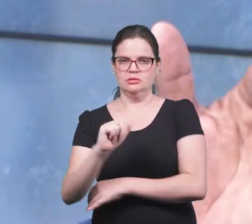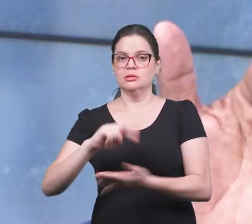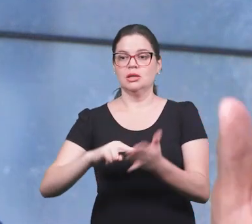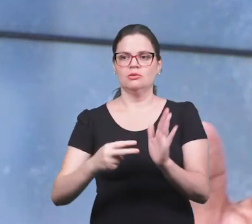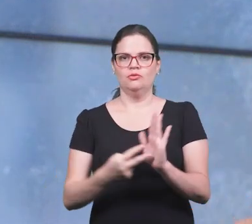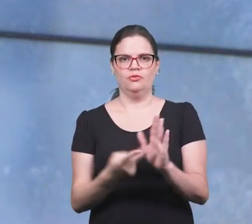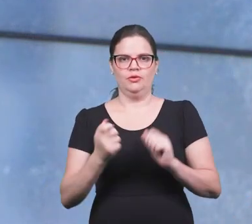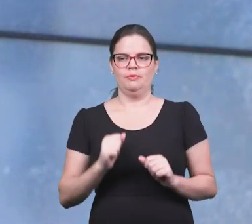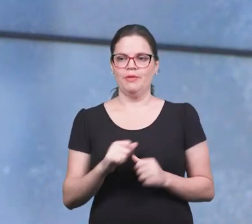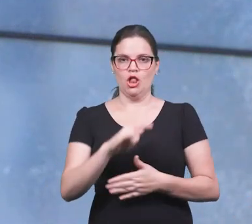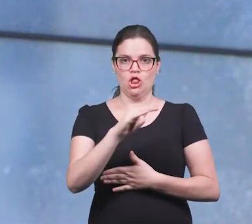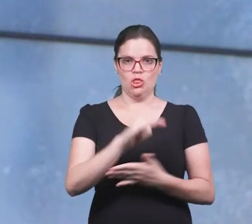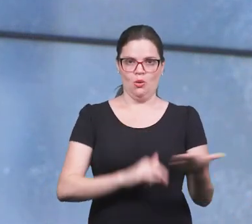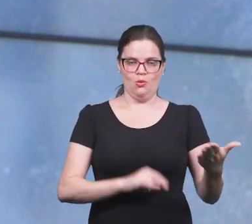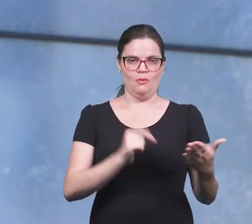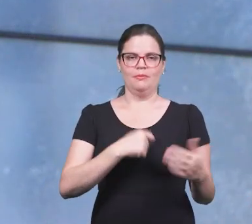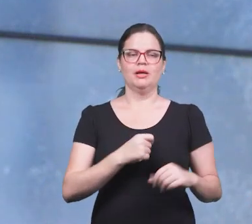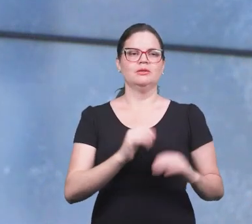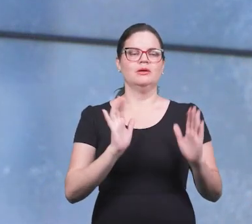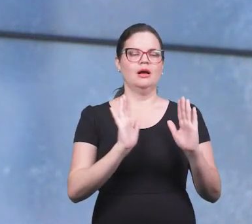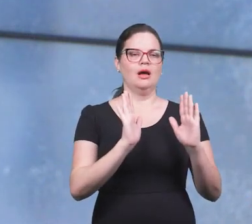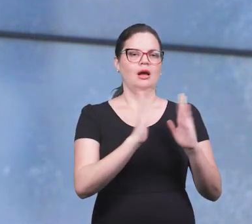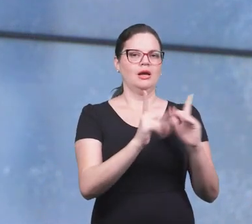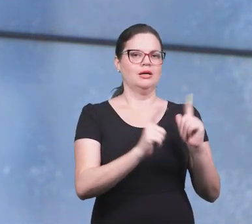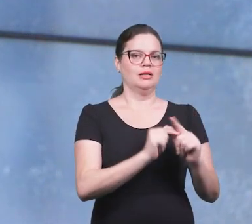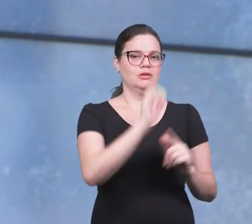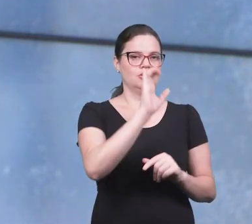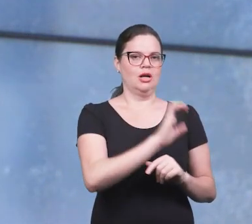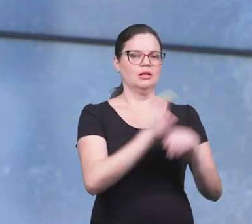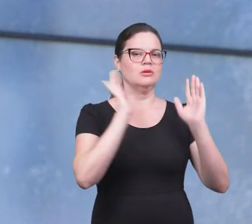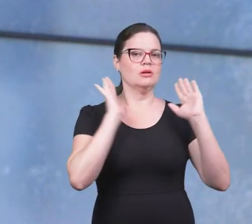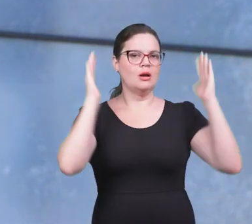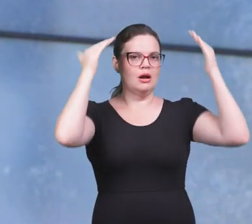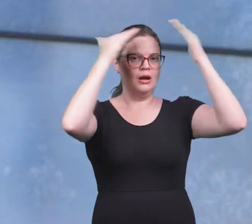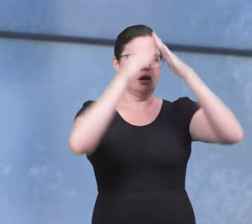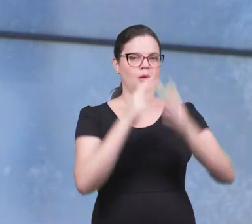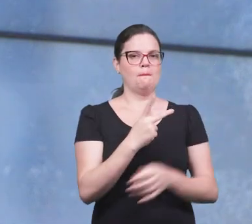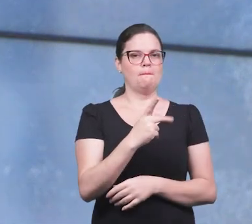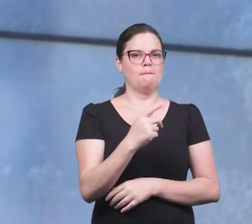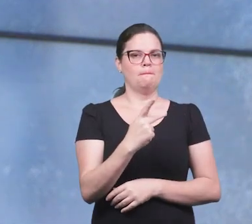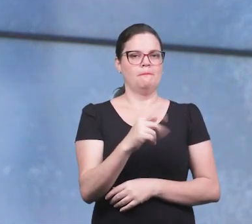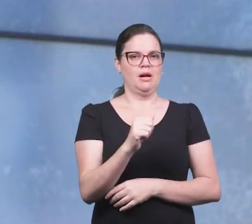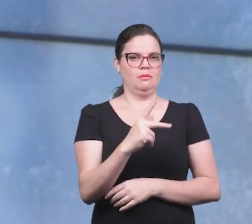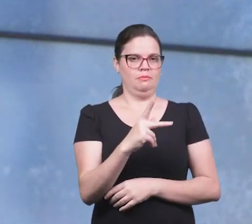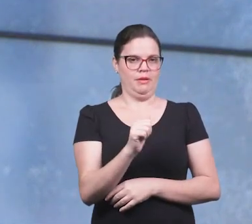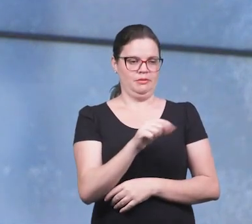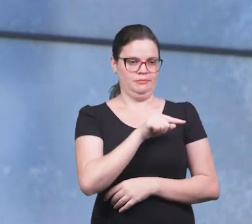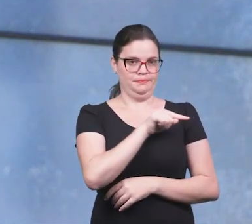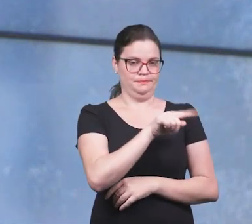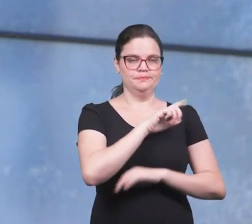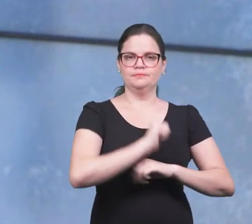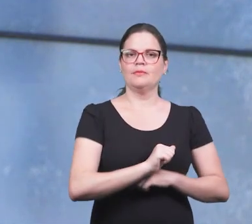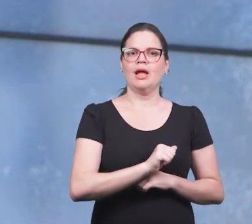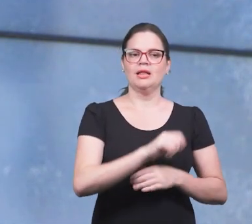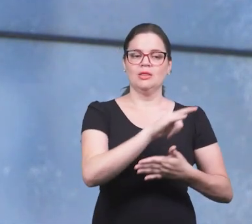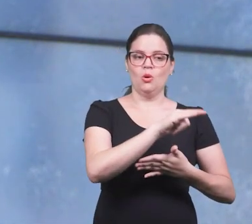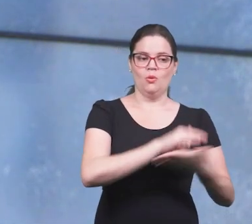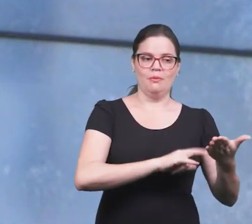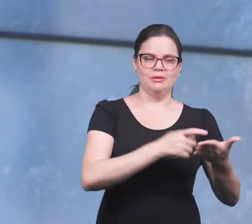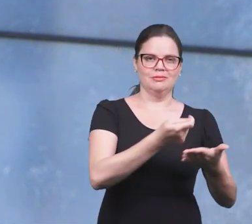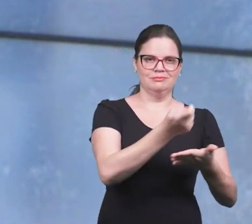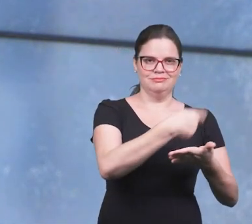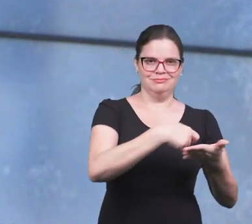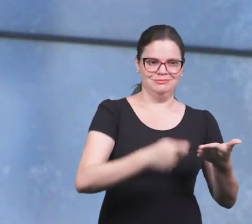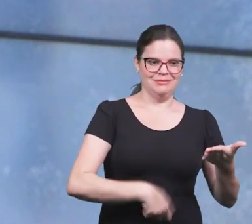caso pelo Papa. E as pessoas adquiriam esse perdão, essas indulgências,